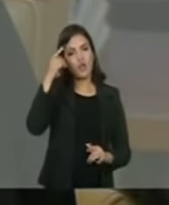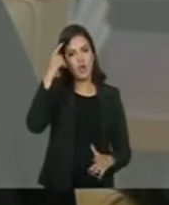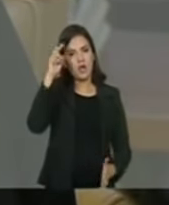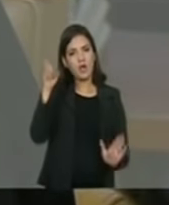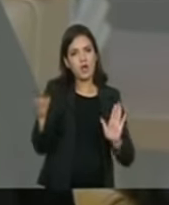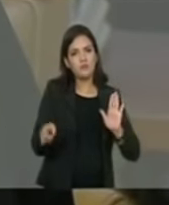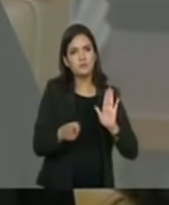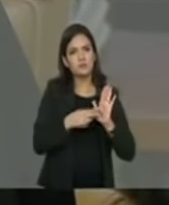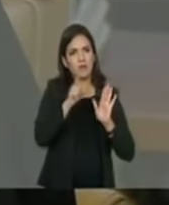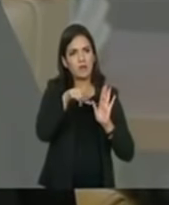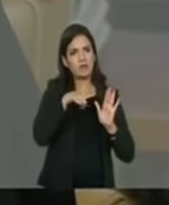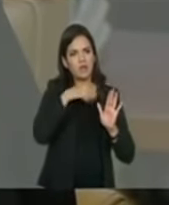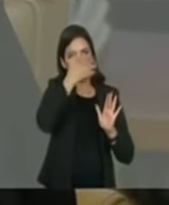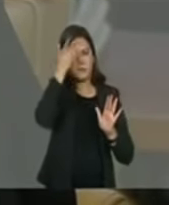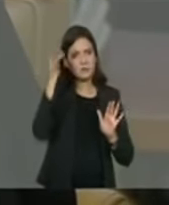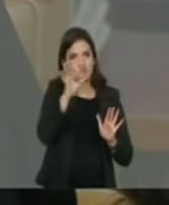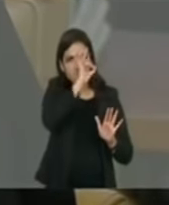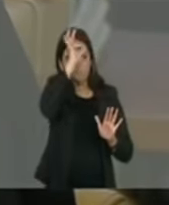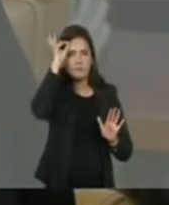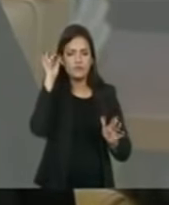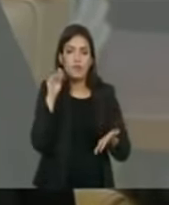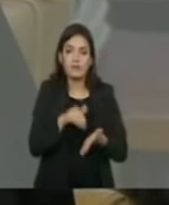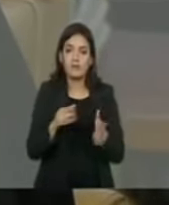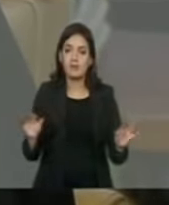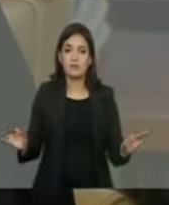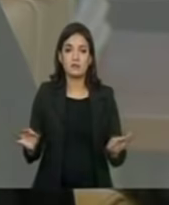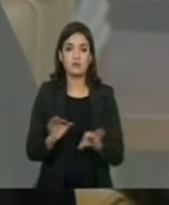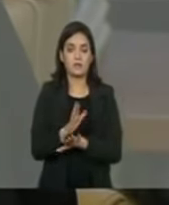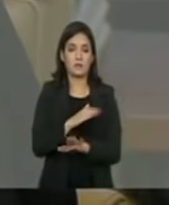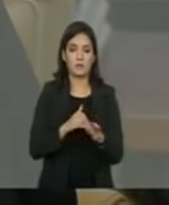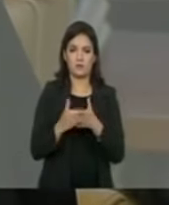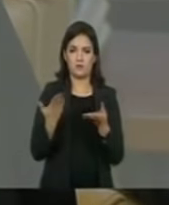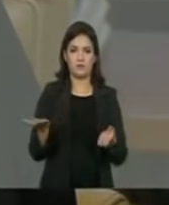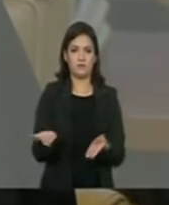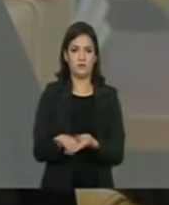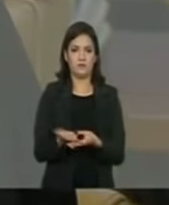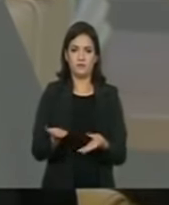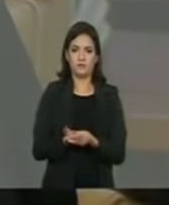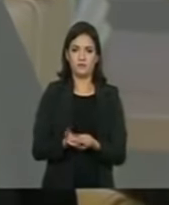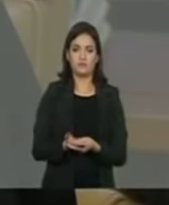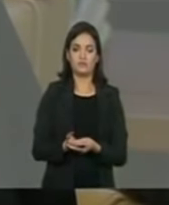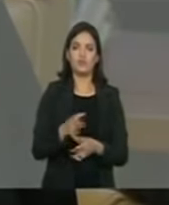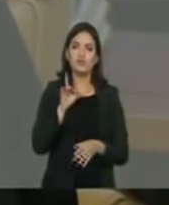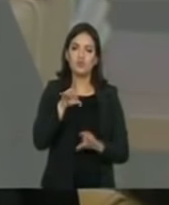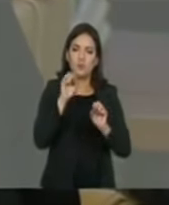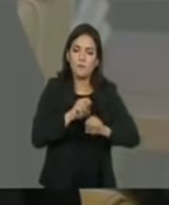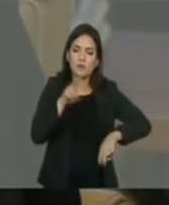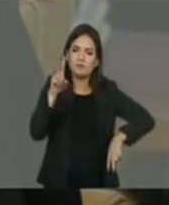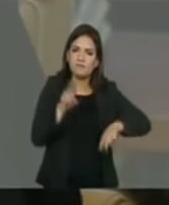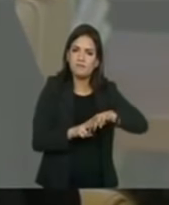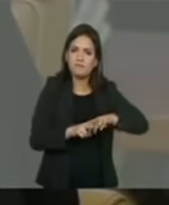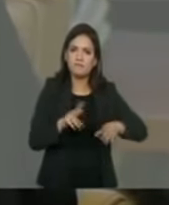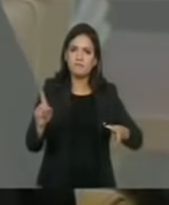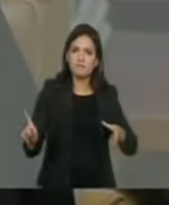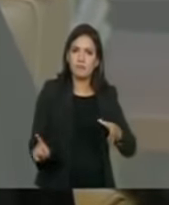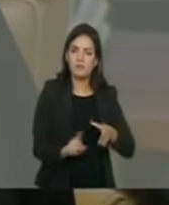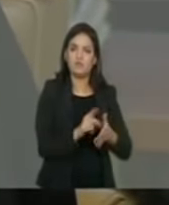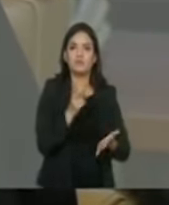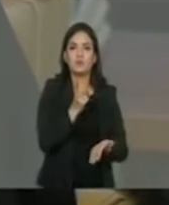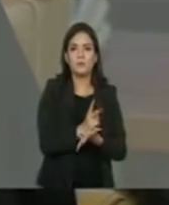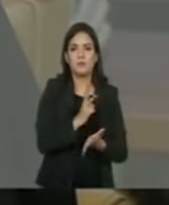de inocência que as sanções penais somente podem sofrer execução definitiva não se